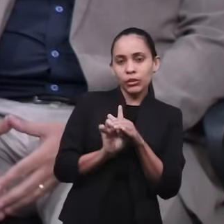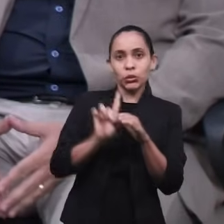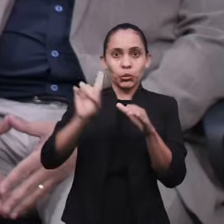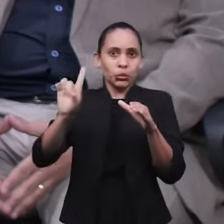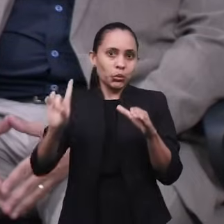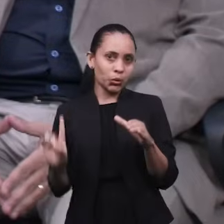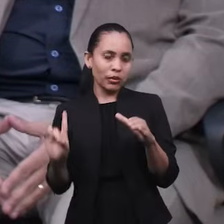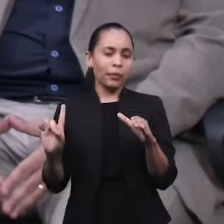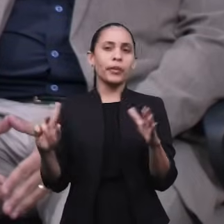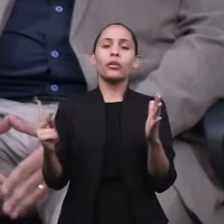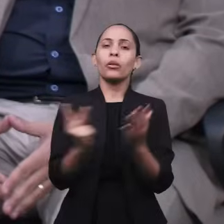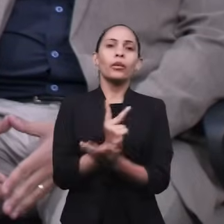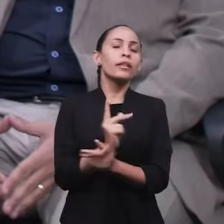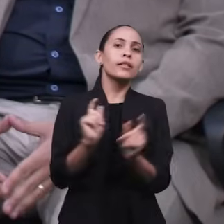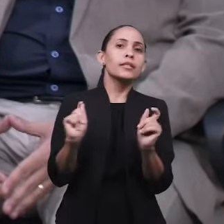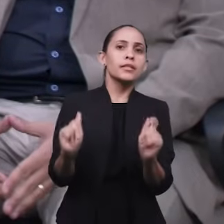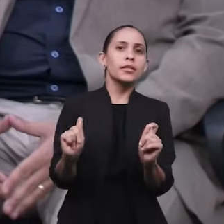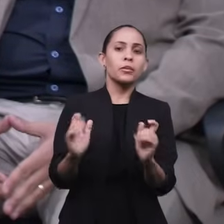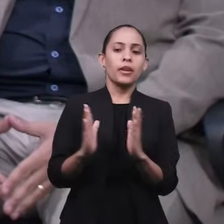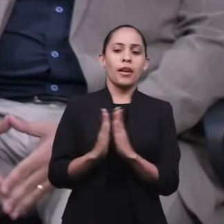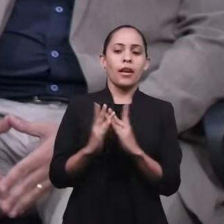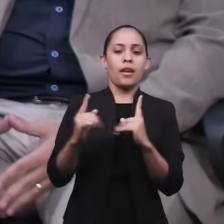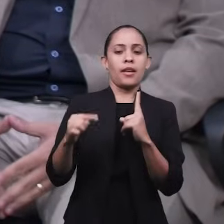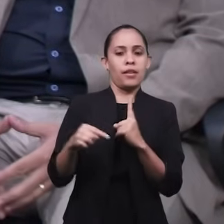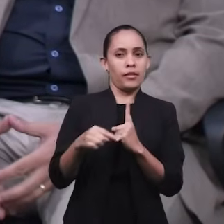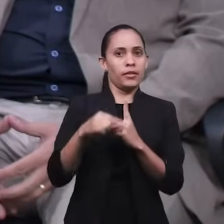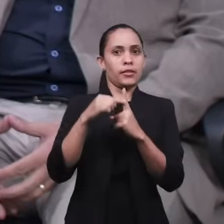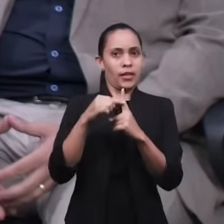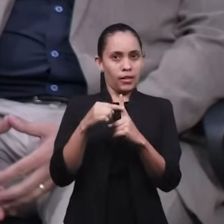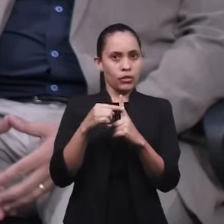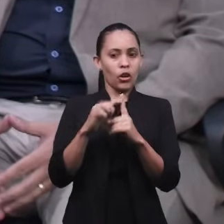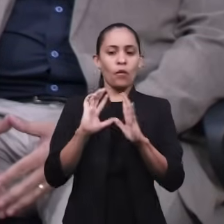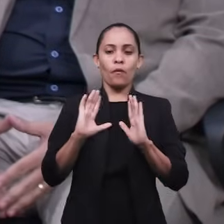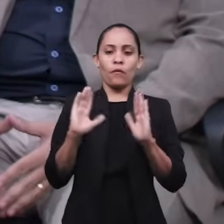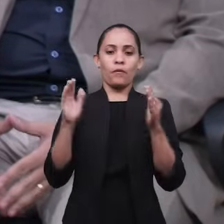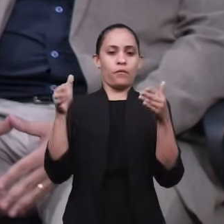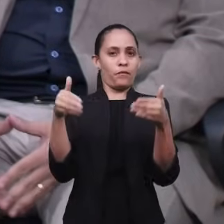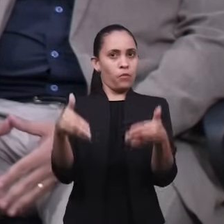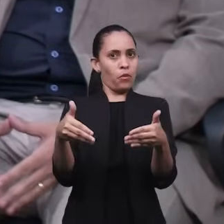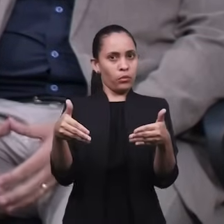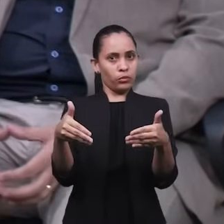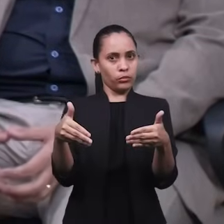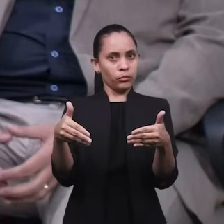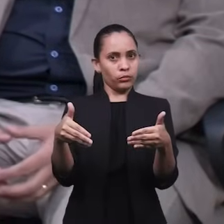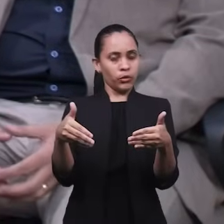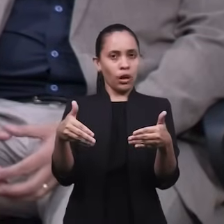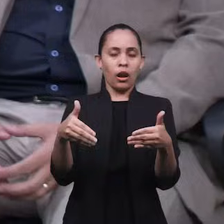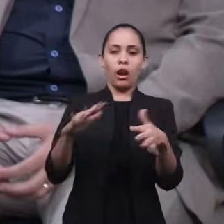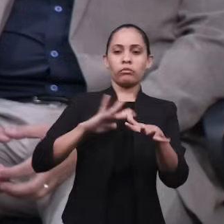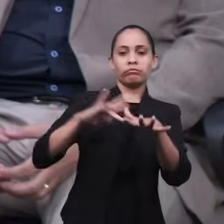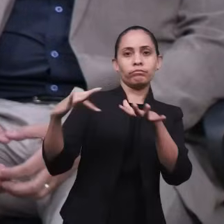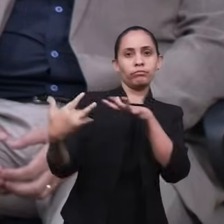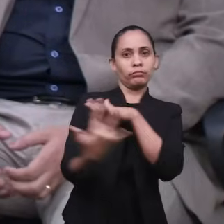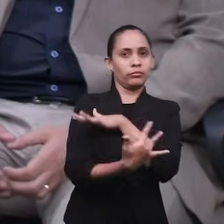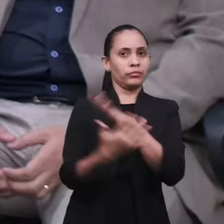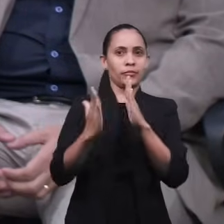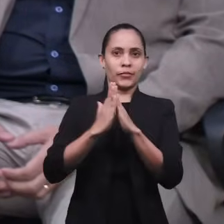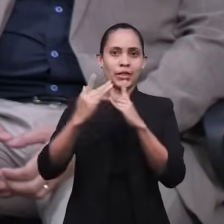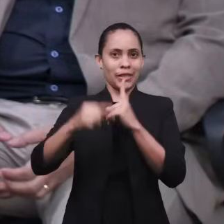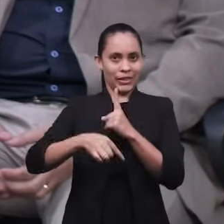então acabou que a igreja, o nosso trabalho, se voltou mais para o YouTube, os meios de comunicação da